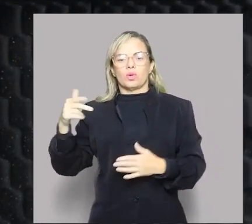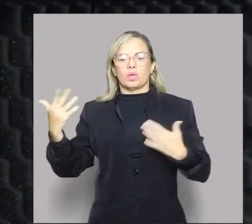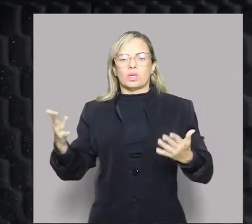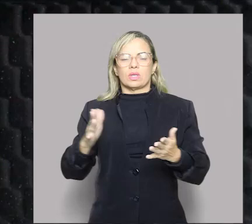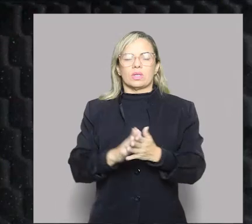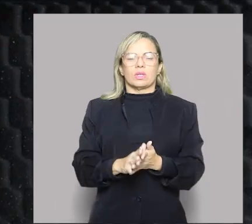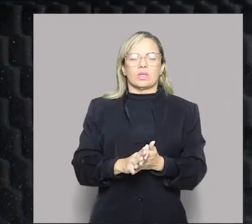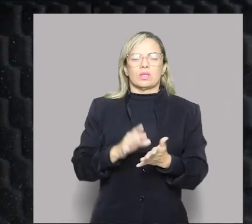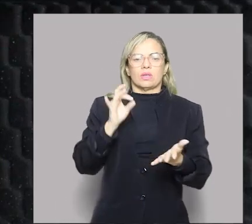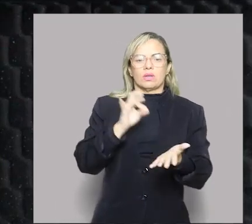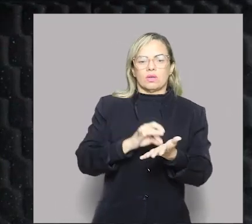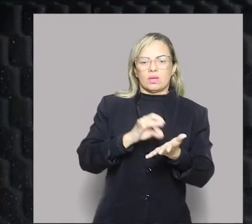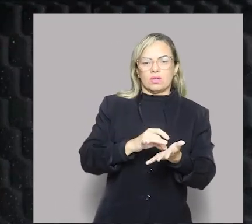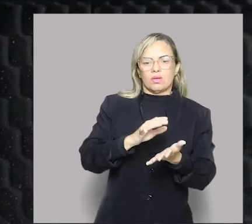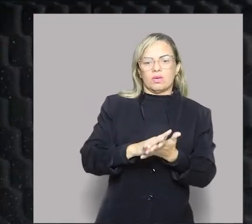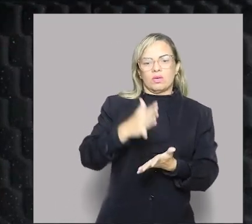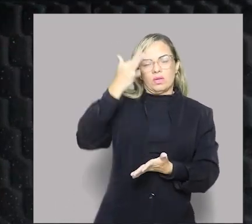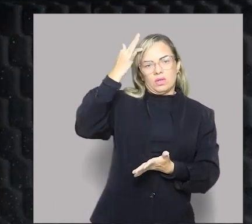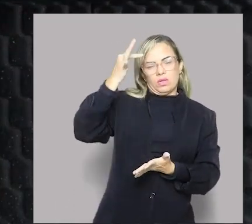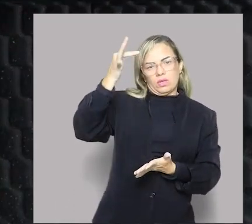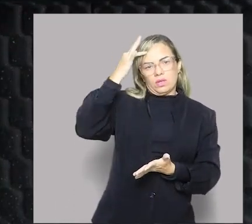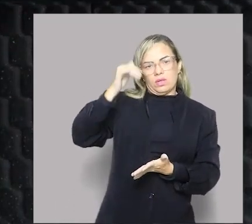acordo com o filósofo